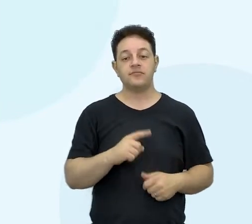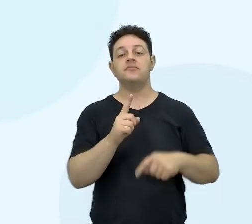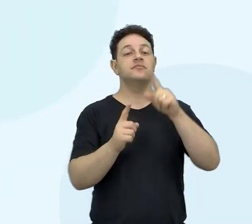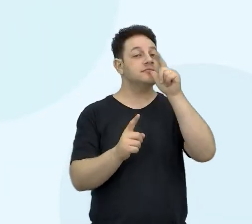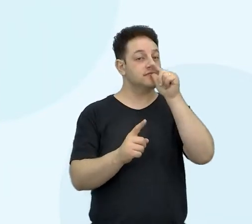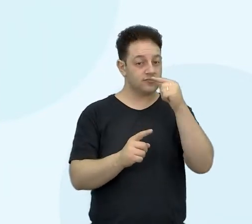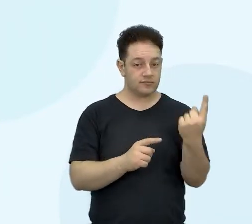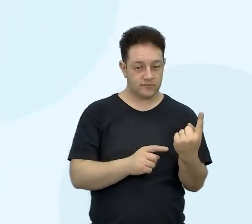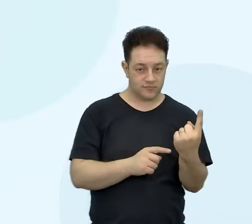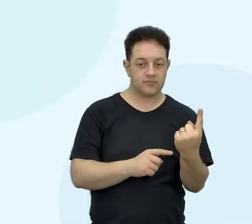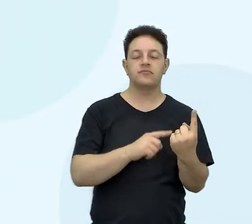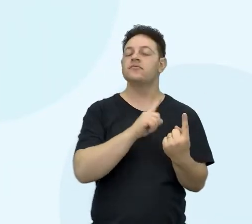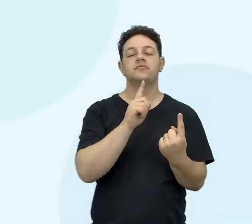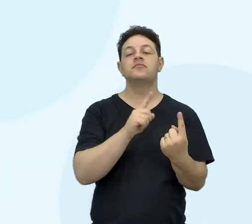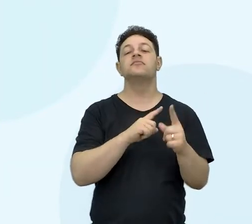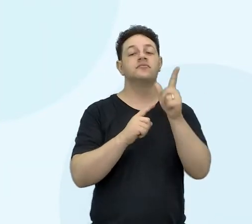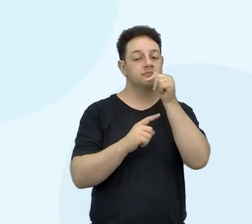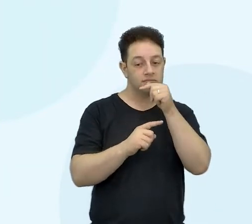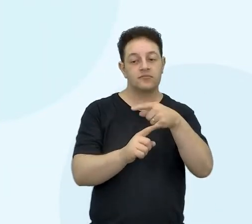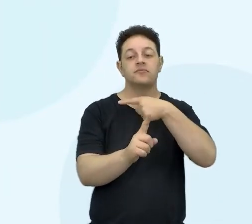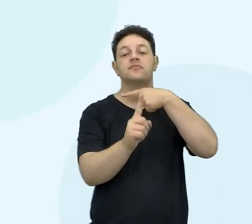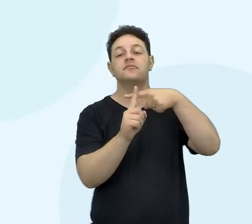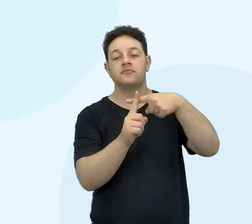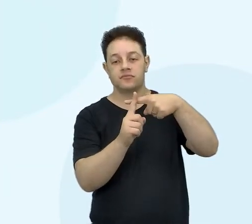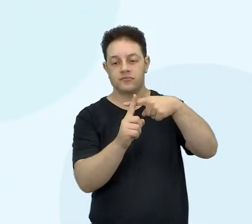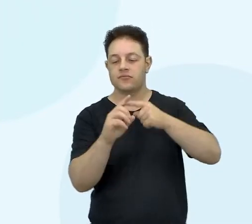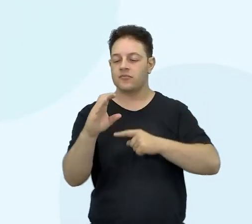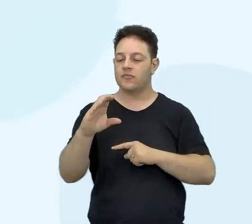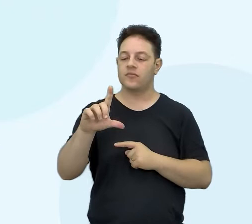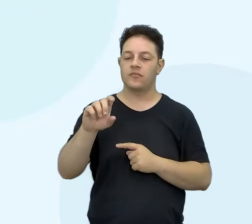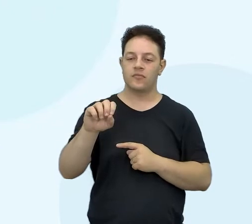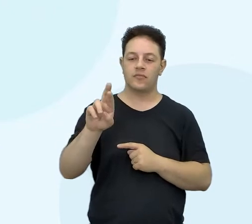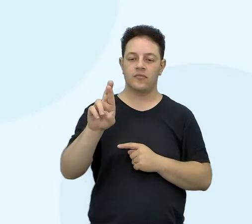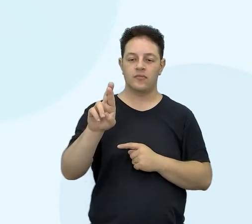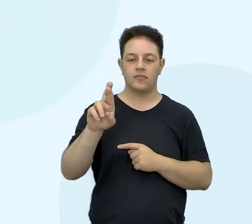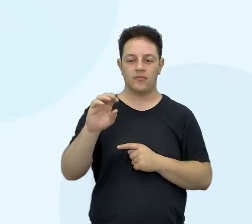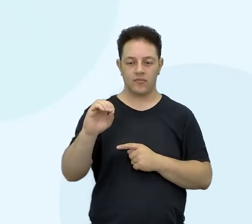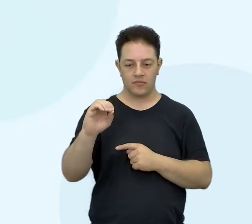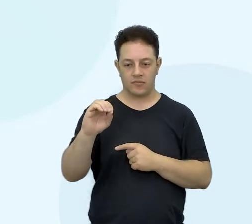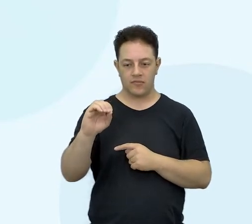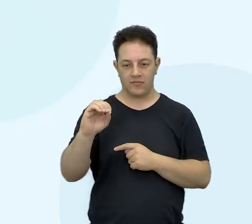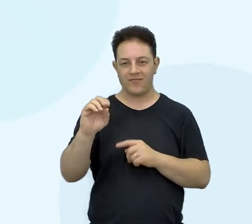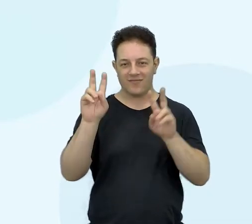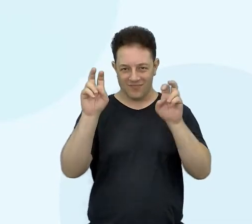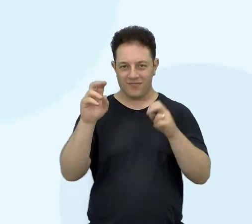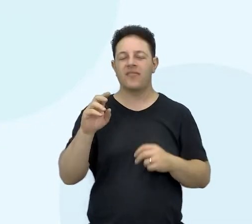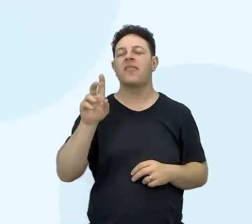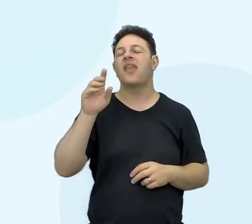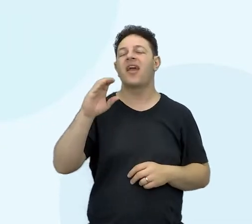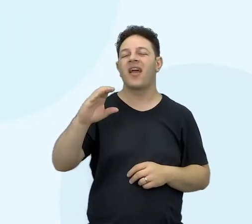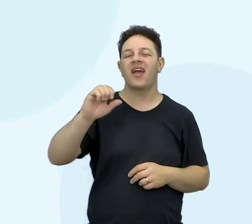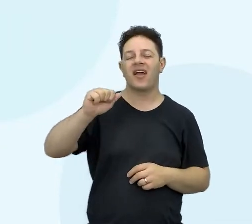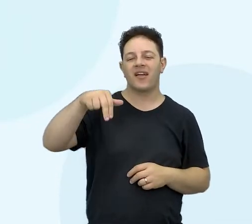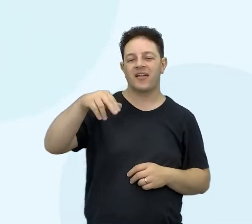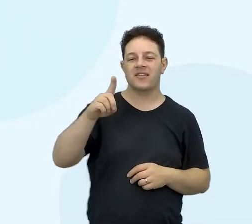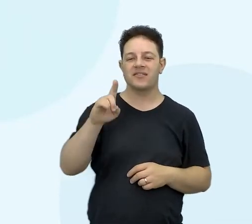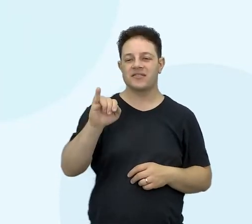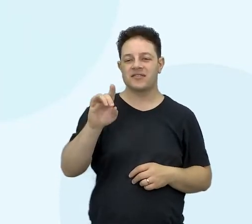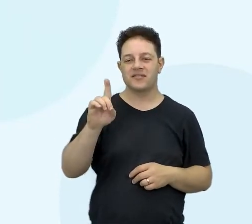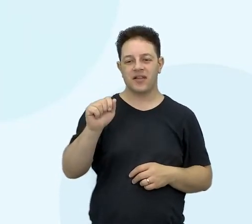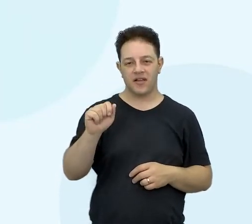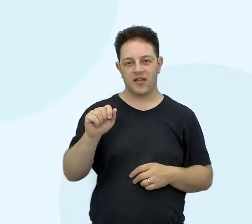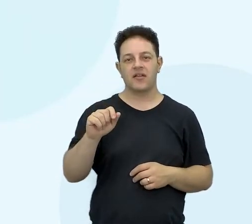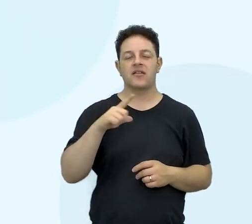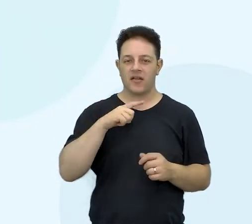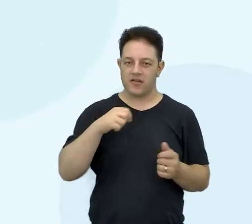mas é a água clorada, né? A gente conhece como cândida, mas cândida é água clorada aqui, ó. Água